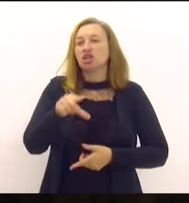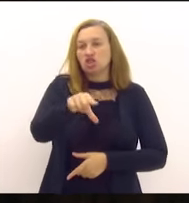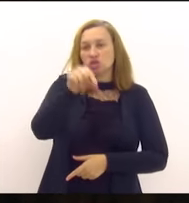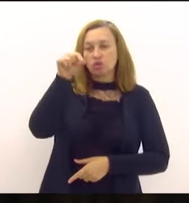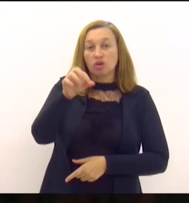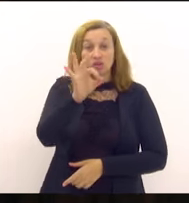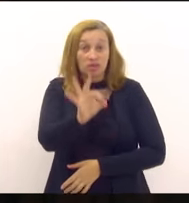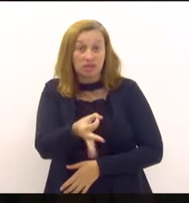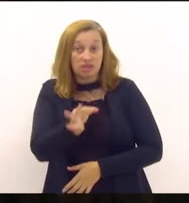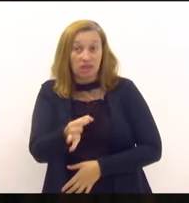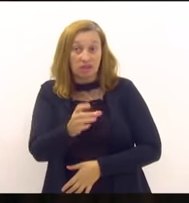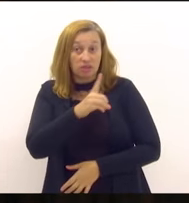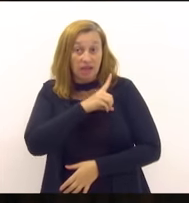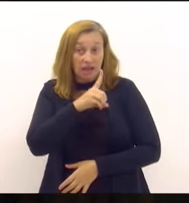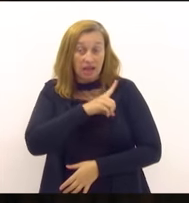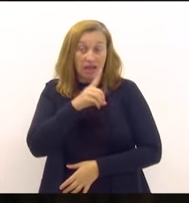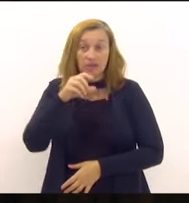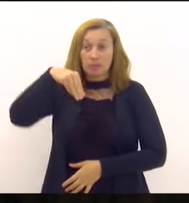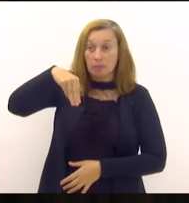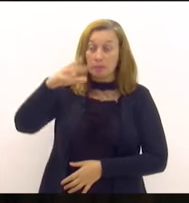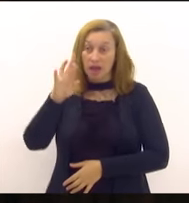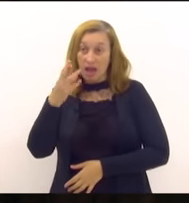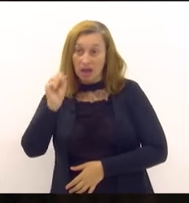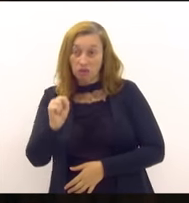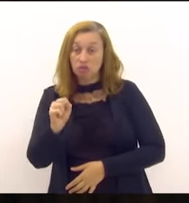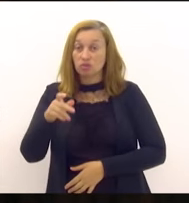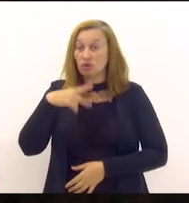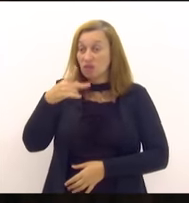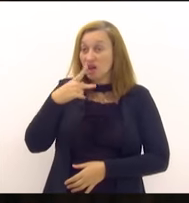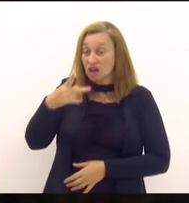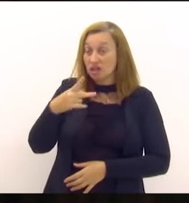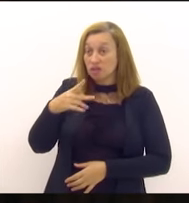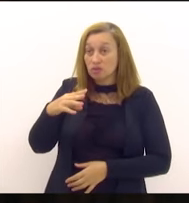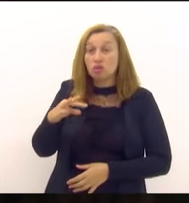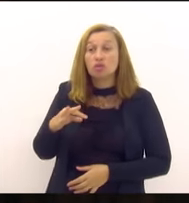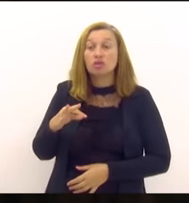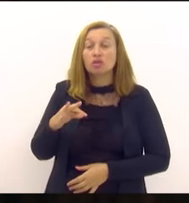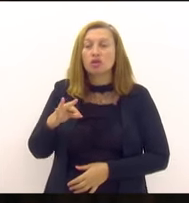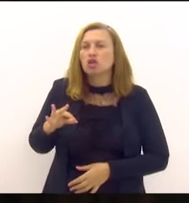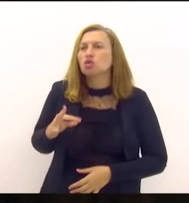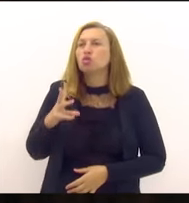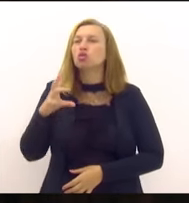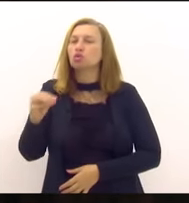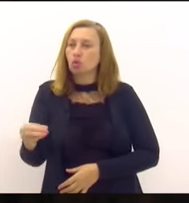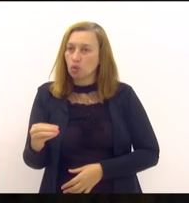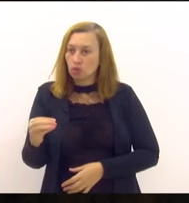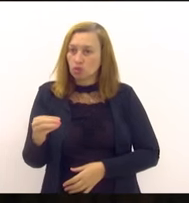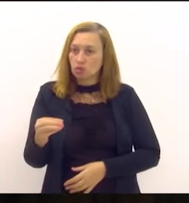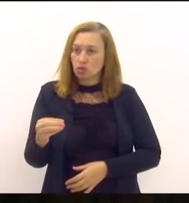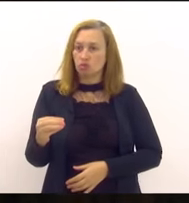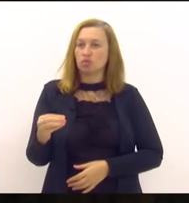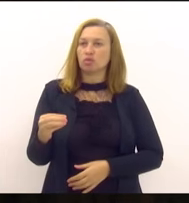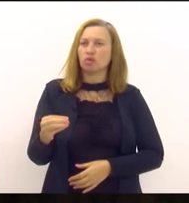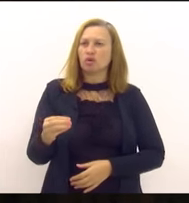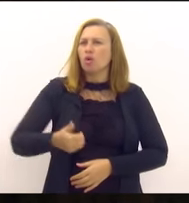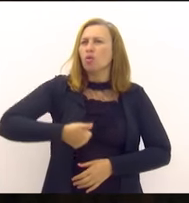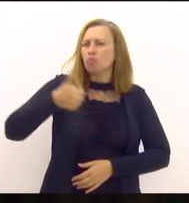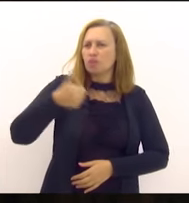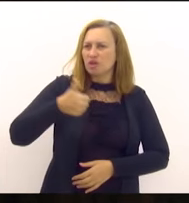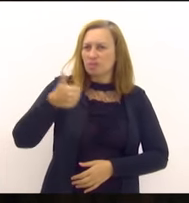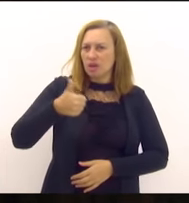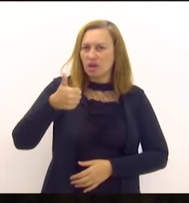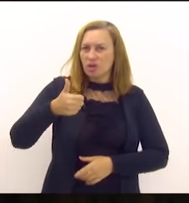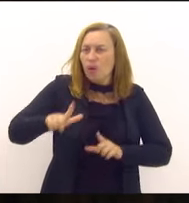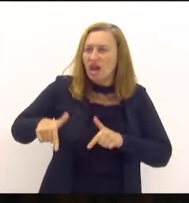estou fazendo um apelo público, não só ao governador, como ao futuro secretário, que seu primeiro ato na semana que vem seja comparecer a essa